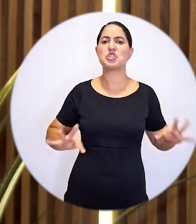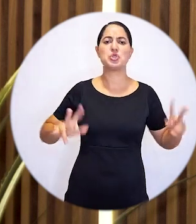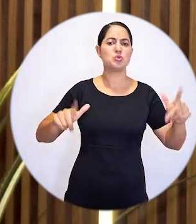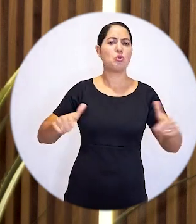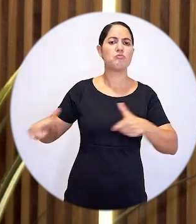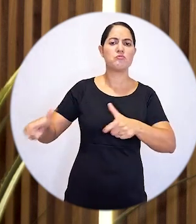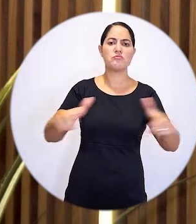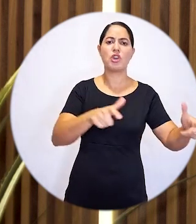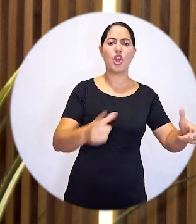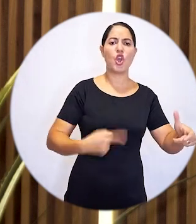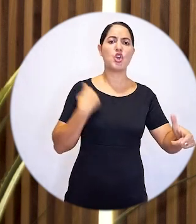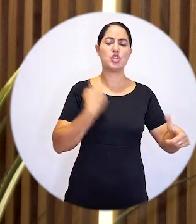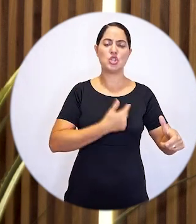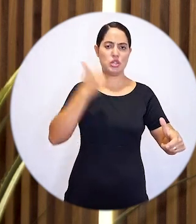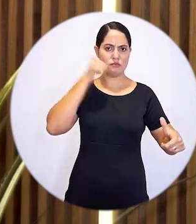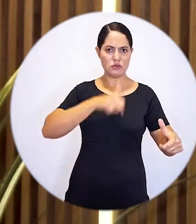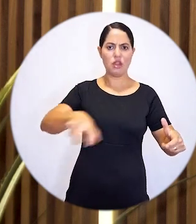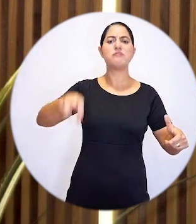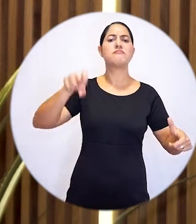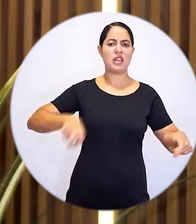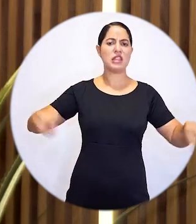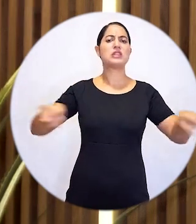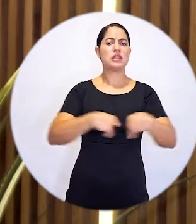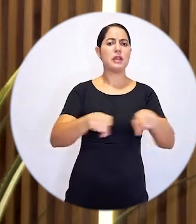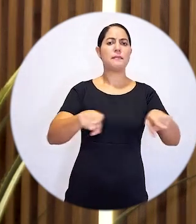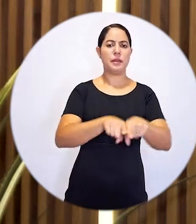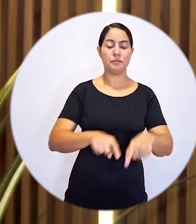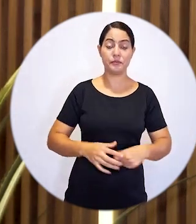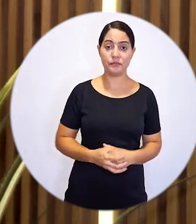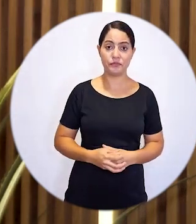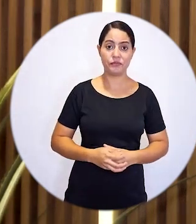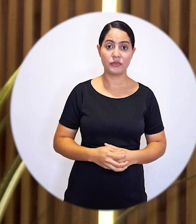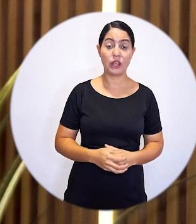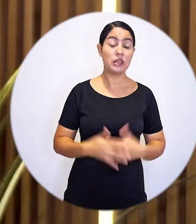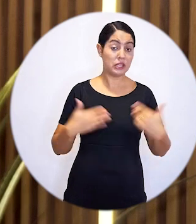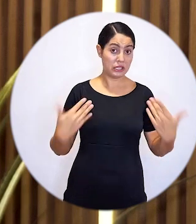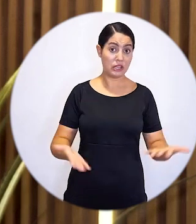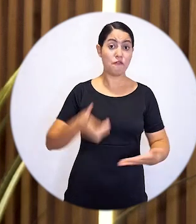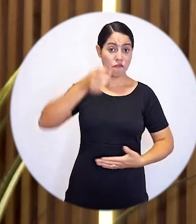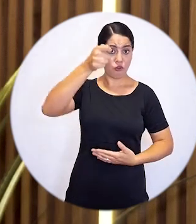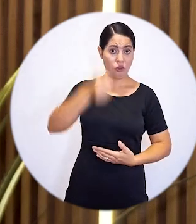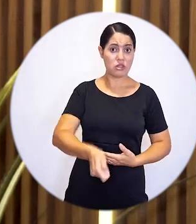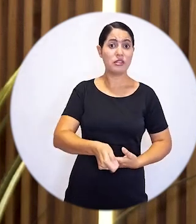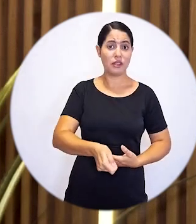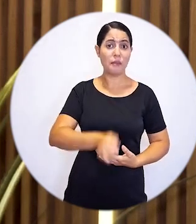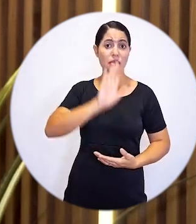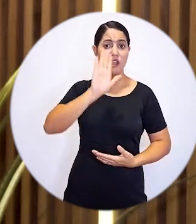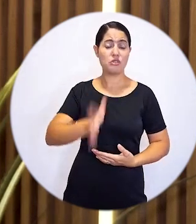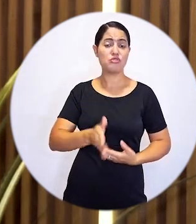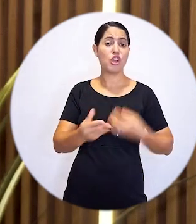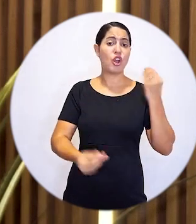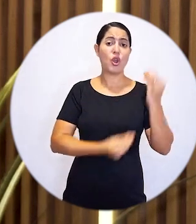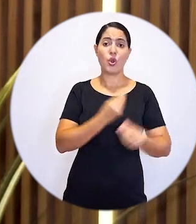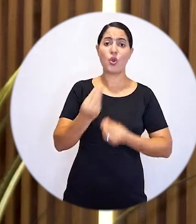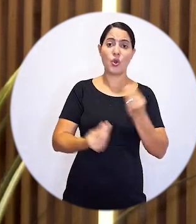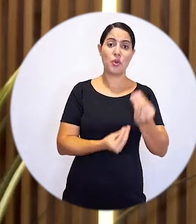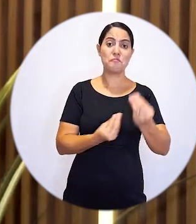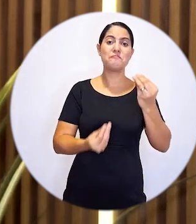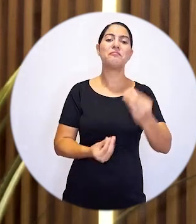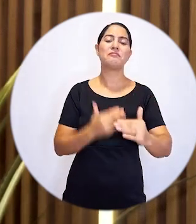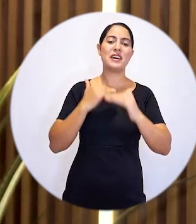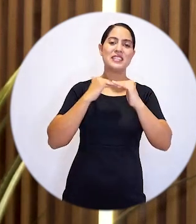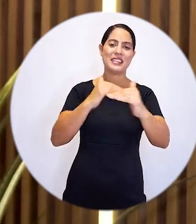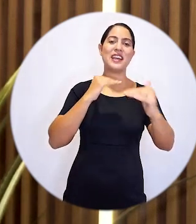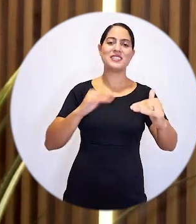conselhos seccionais, também podem ser ocupados pelas mulheres. E isso ficou determinado também com